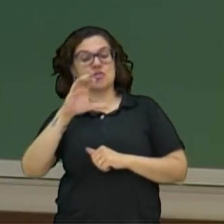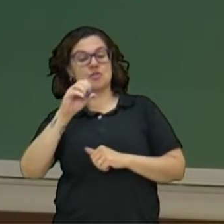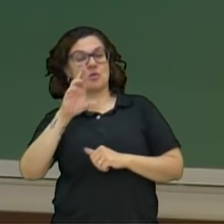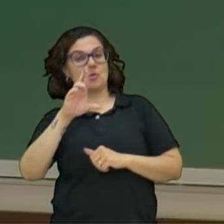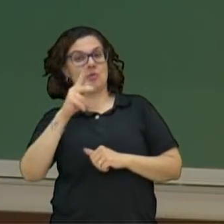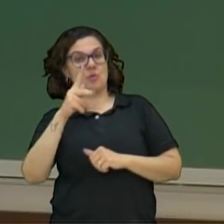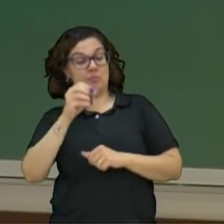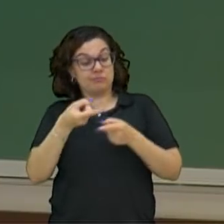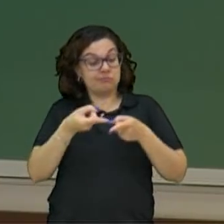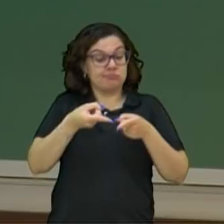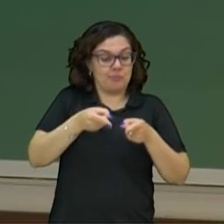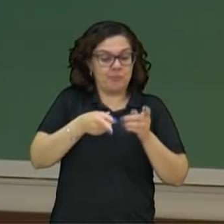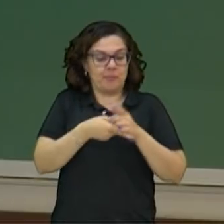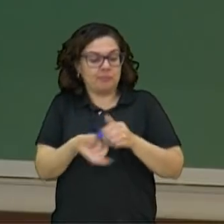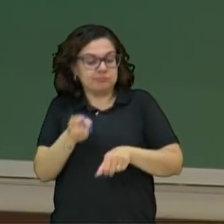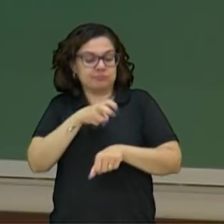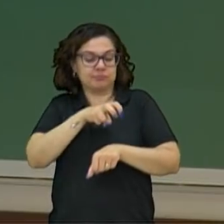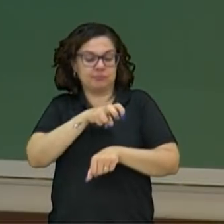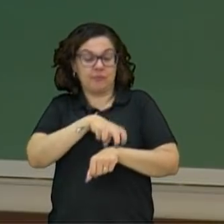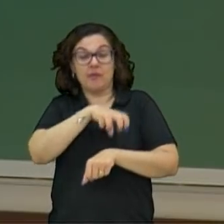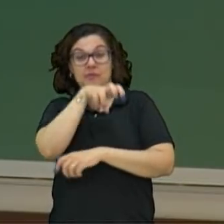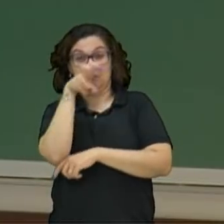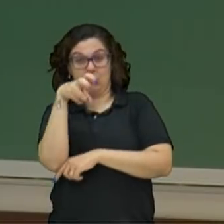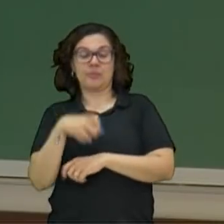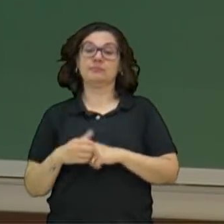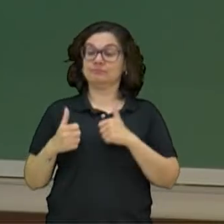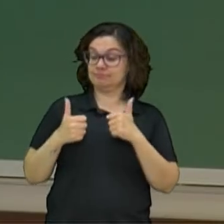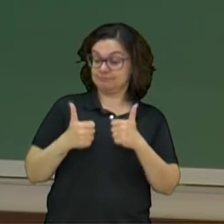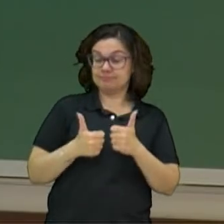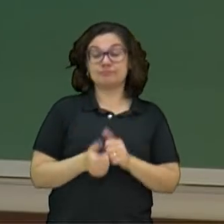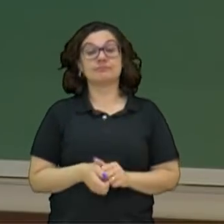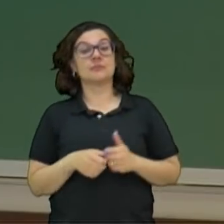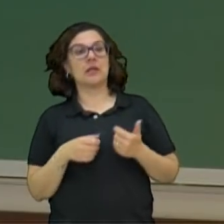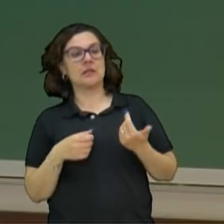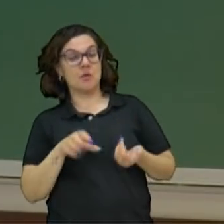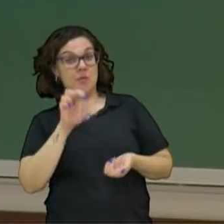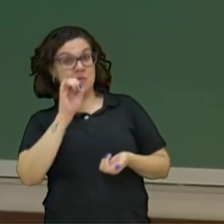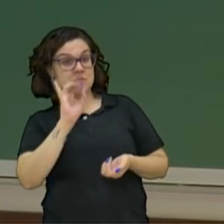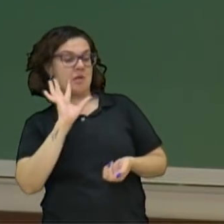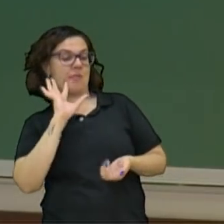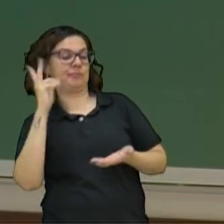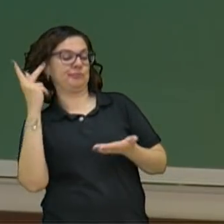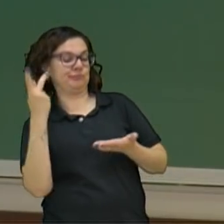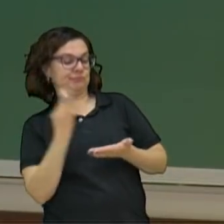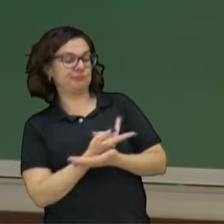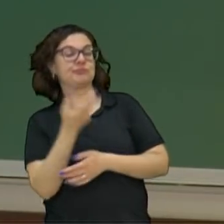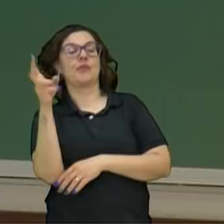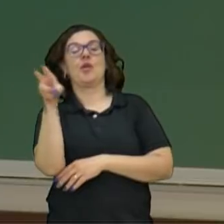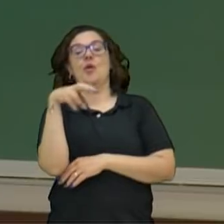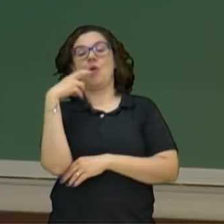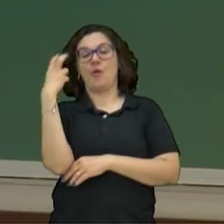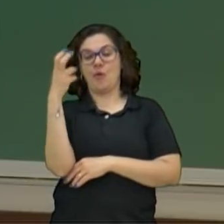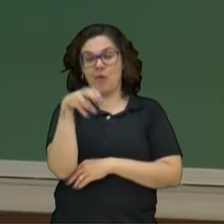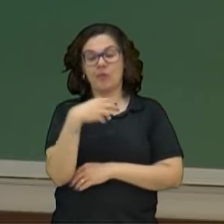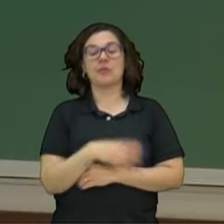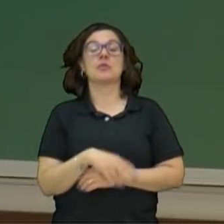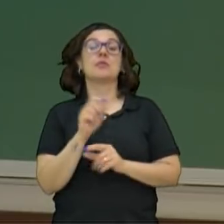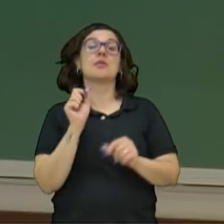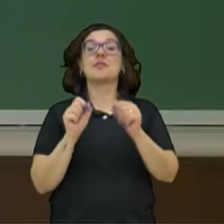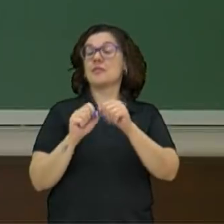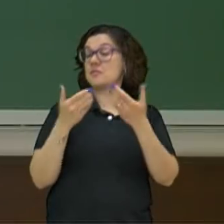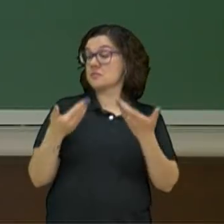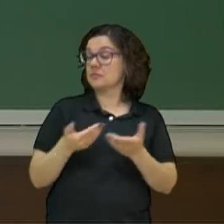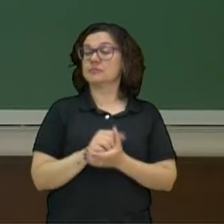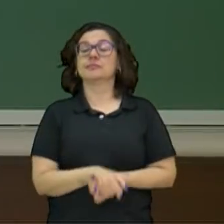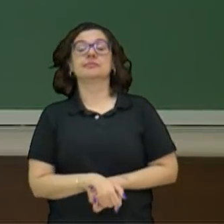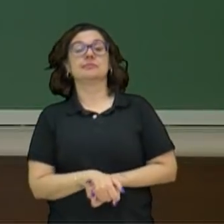o antígeno, contra o veneno daquela cobra, tá? Então, em casos de acidente com serpentes, né, o que a gente deve